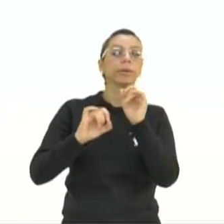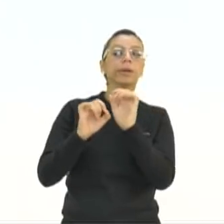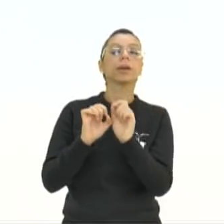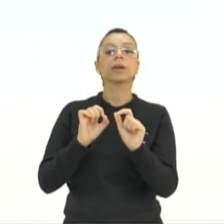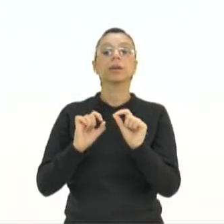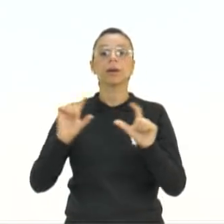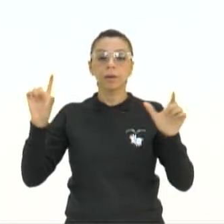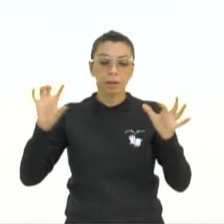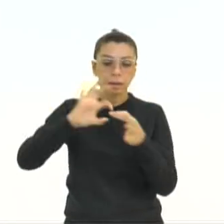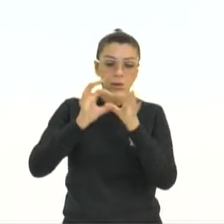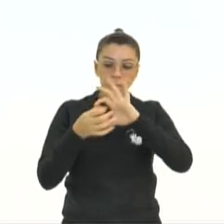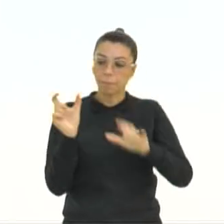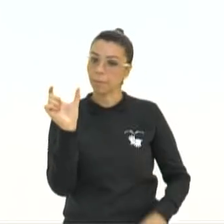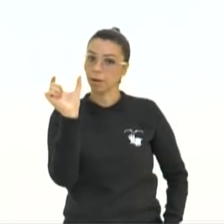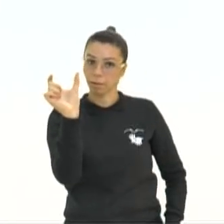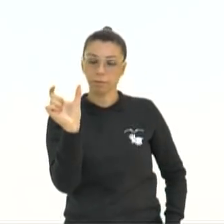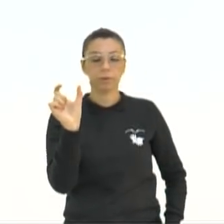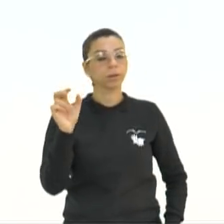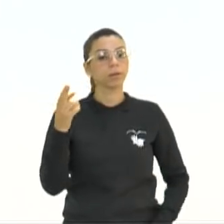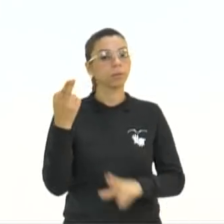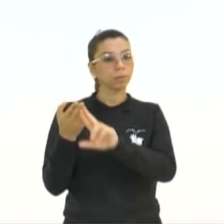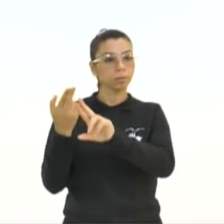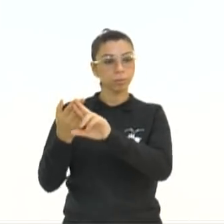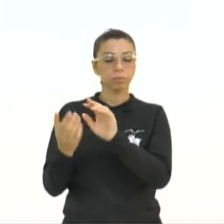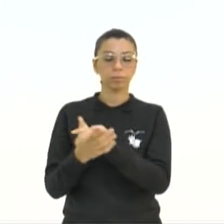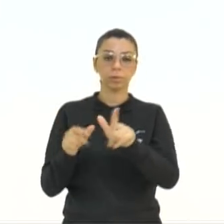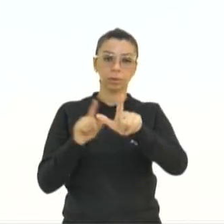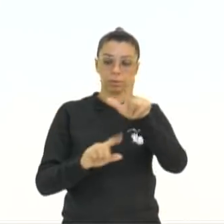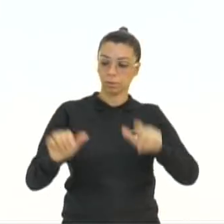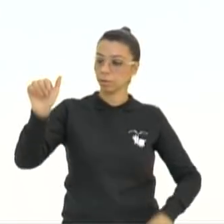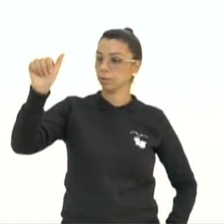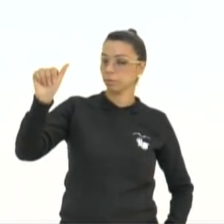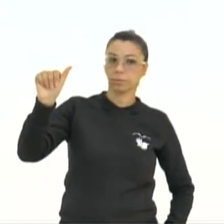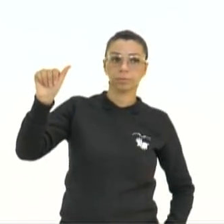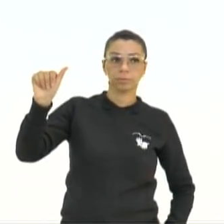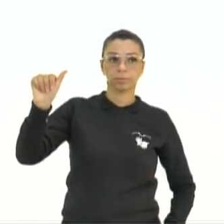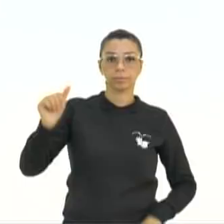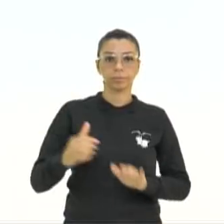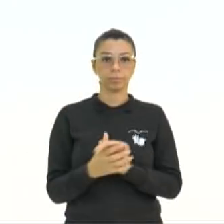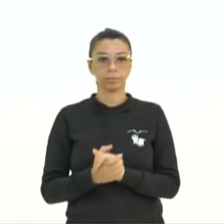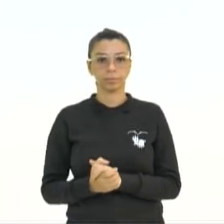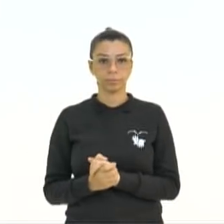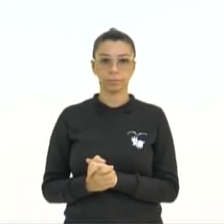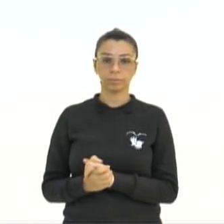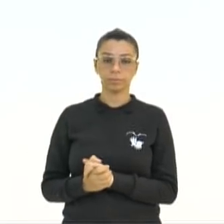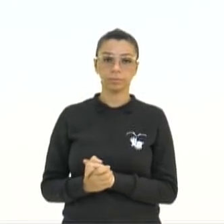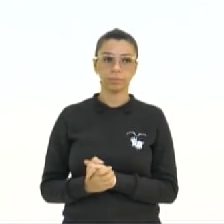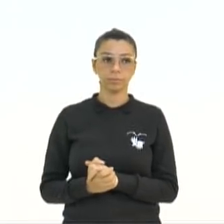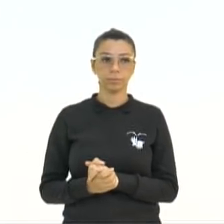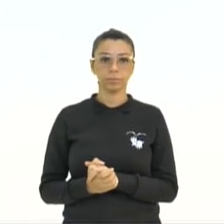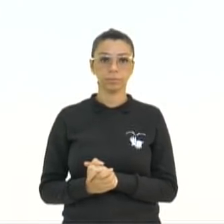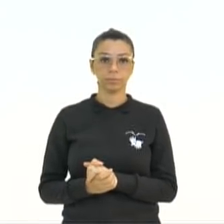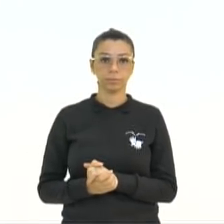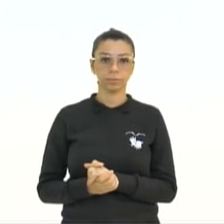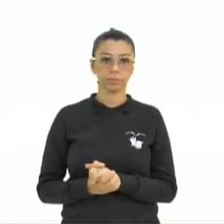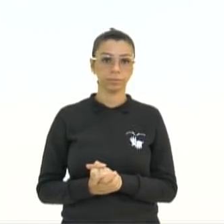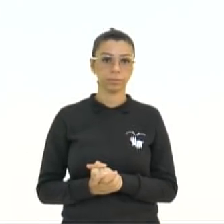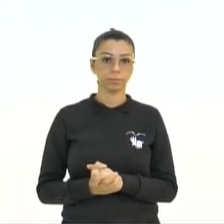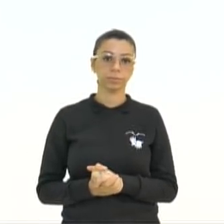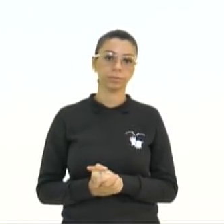word que você vai usar. Letra A. I left school early. I didn't feel